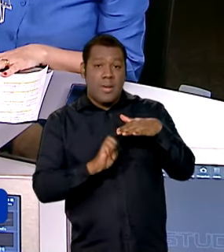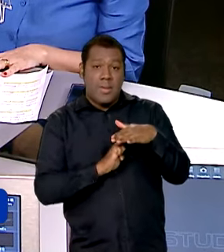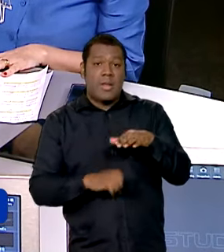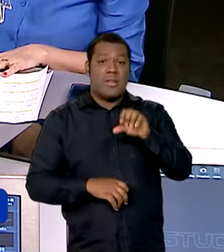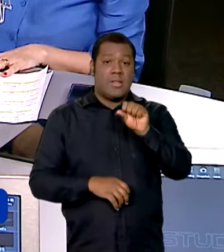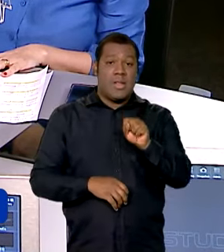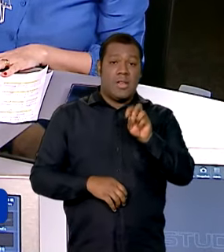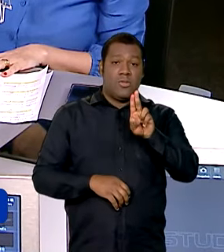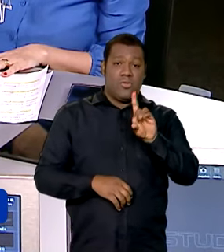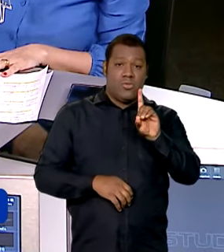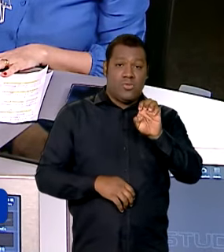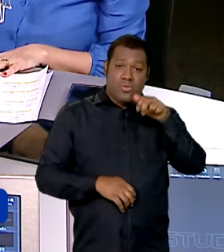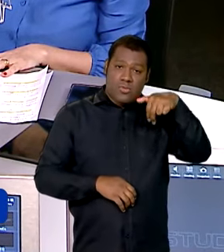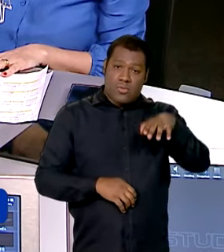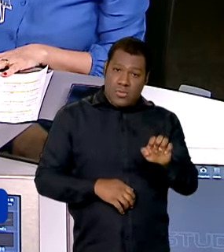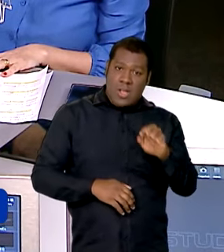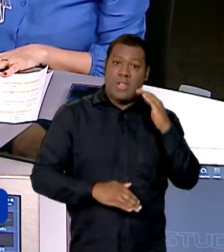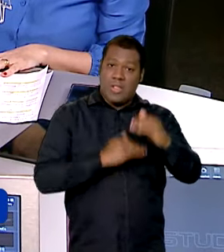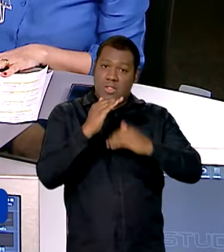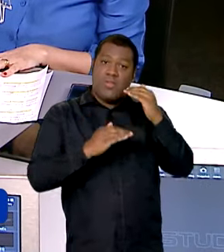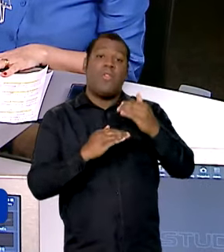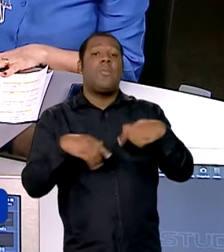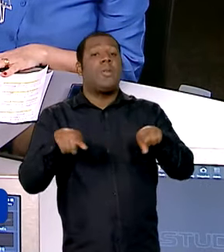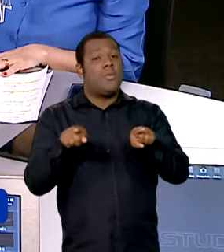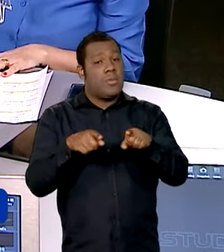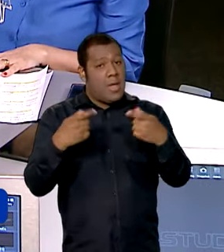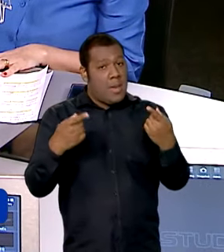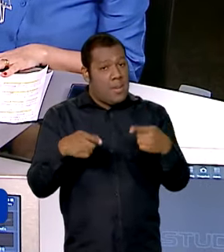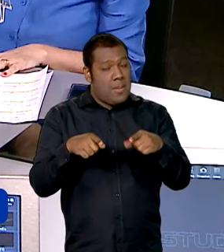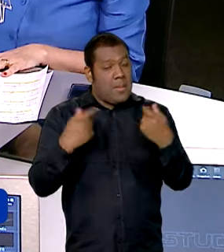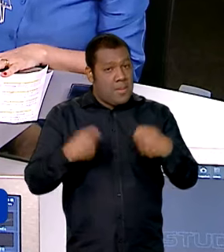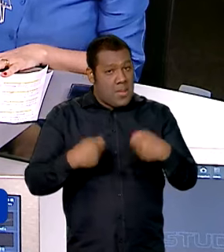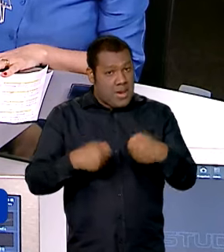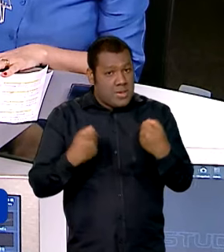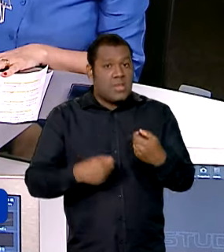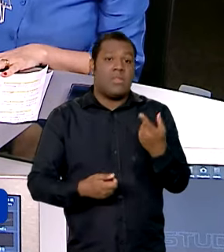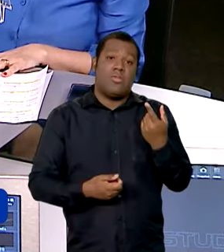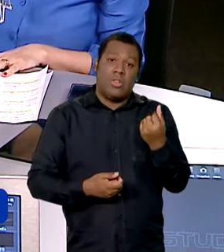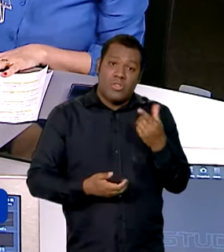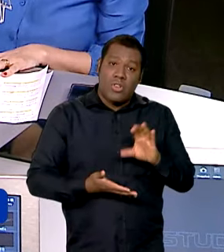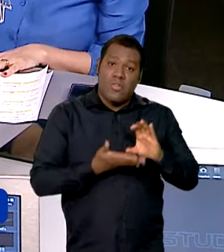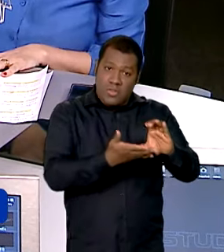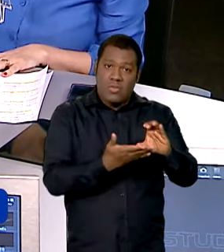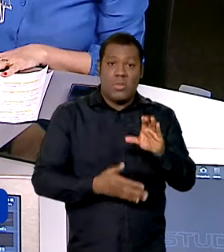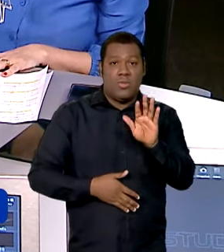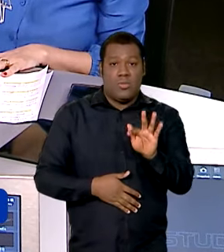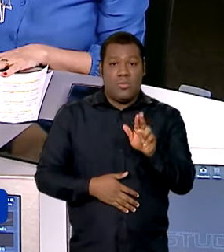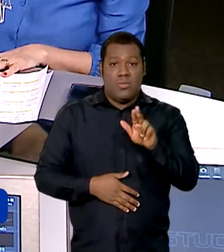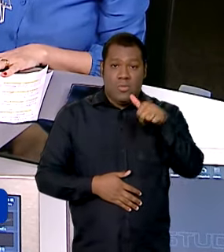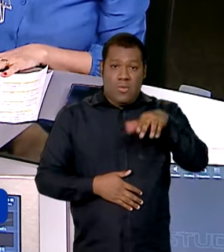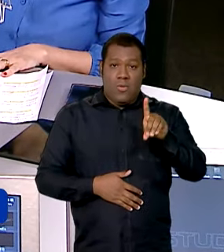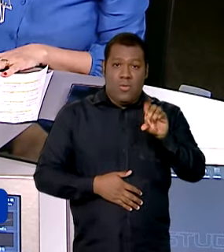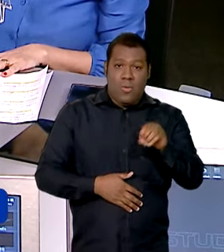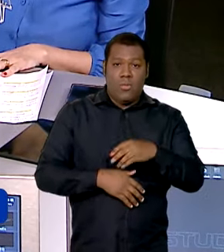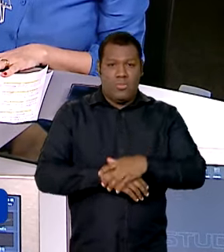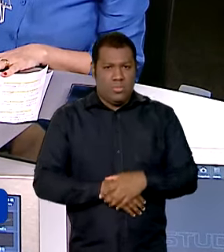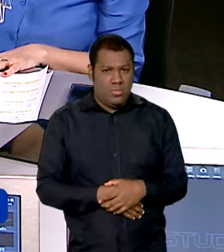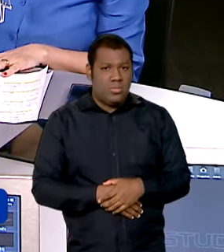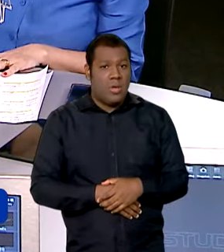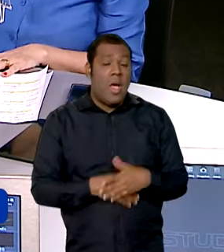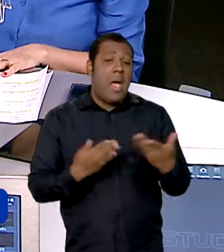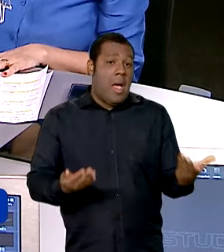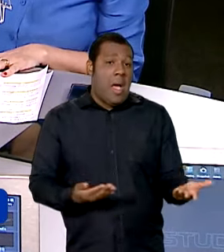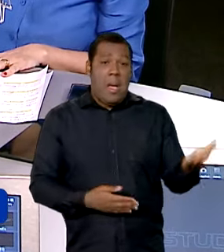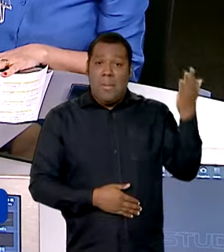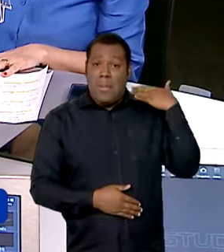agora você tem um fundo de desenvolvimento do Nordeste que é responsabilidade da Suene que desde da do governo Dilma não recebia um centavo